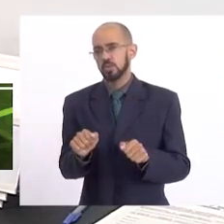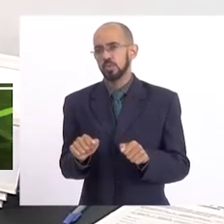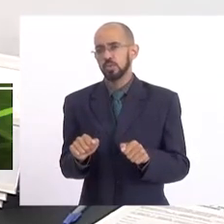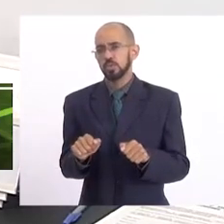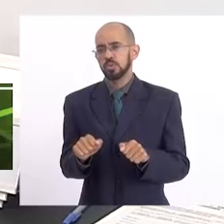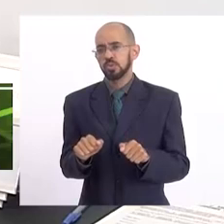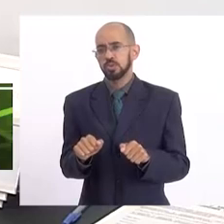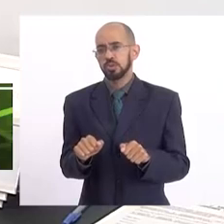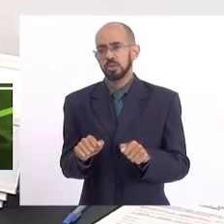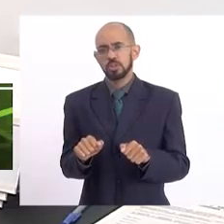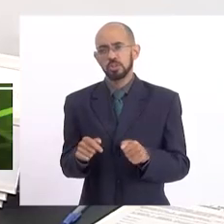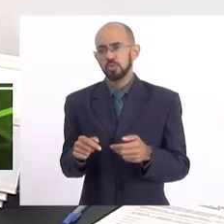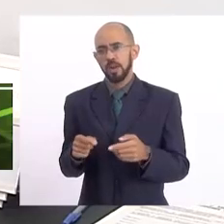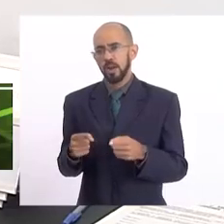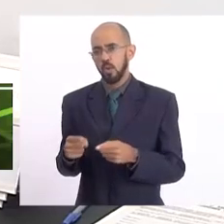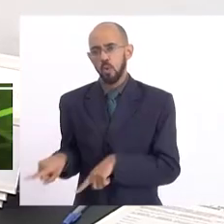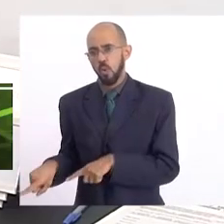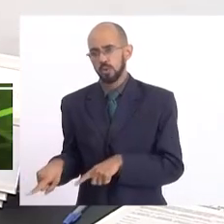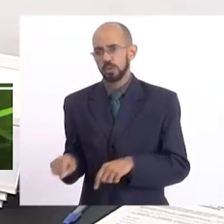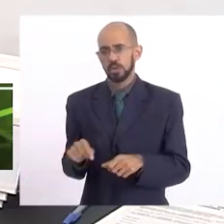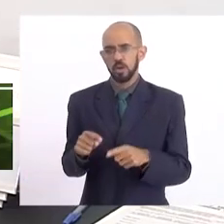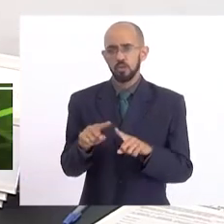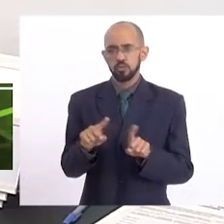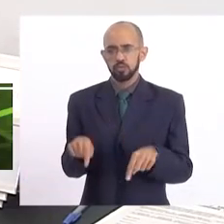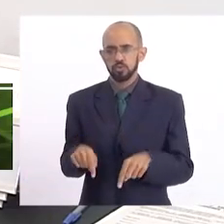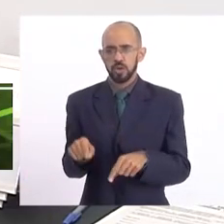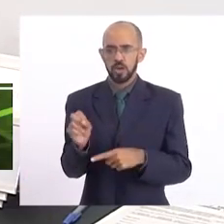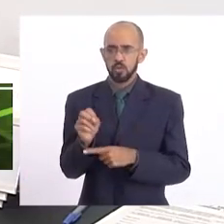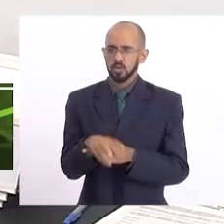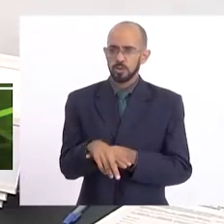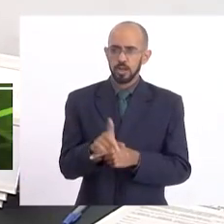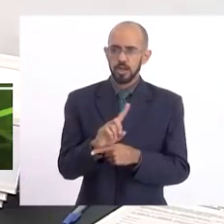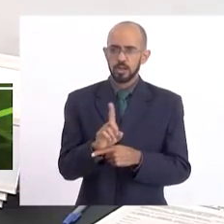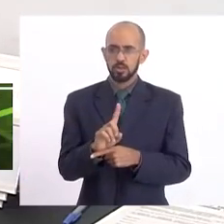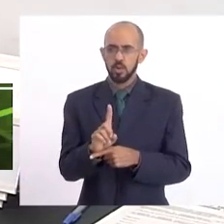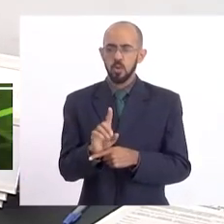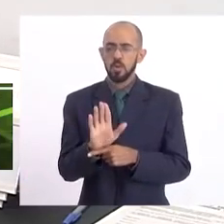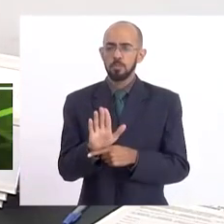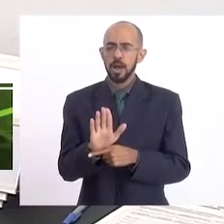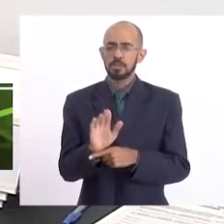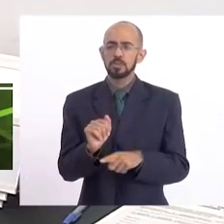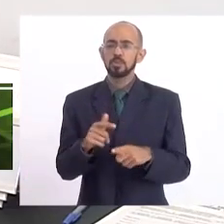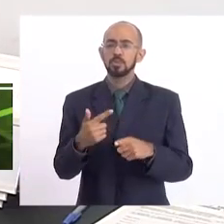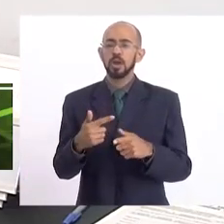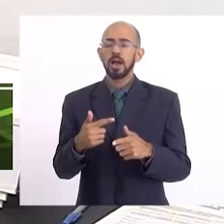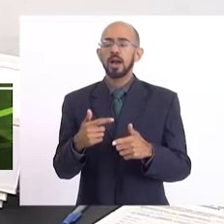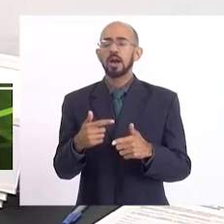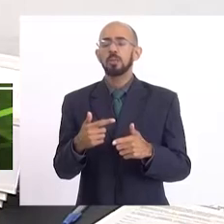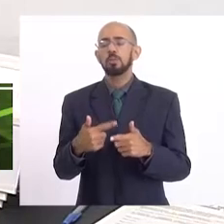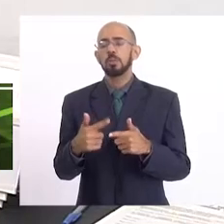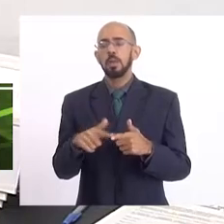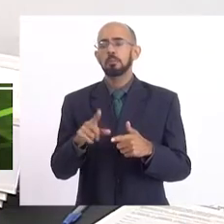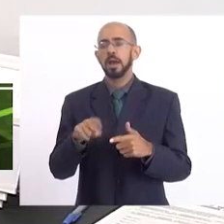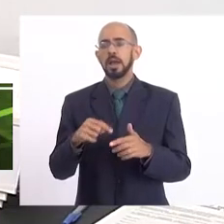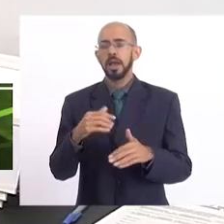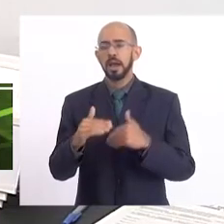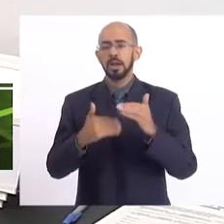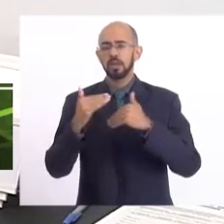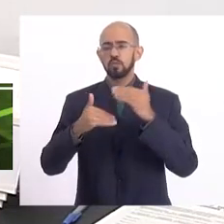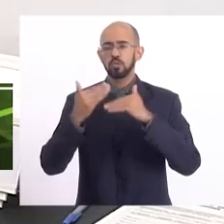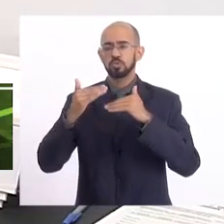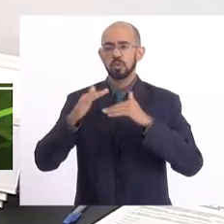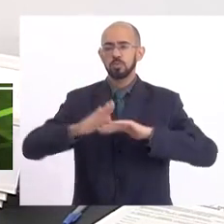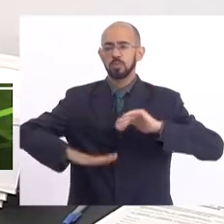Degasi, que a gente não tem nada contra o trabalhador contratado, é uma questão de carreira. A gente luta por uma carreira de